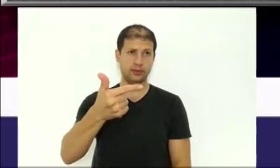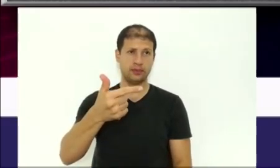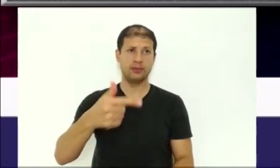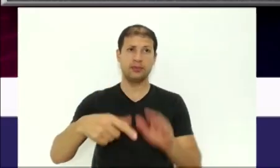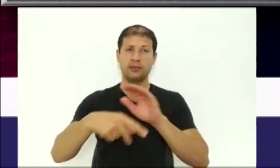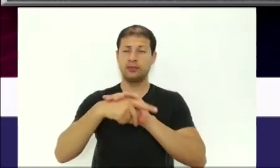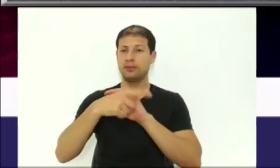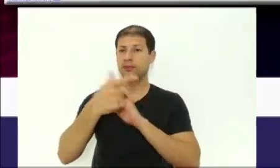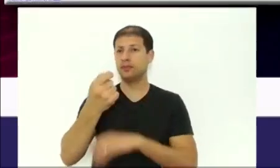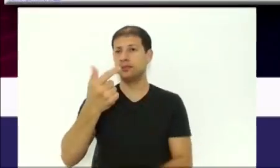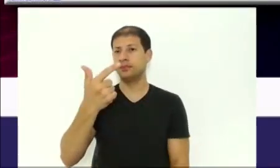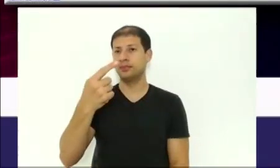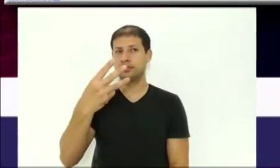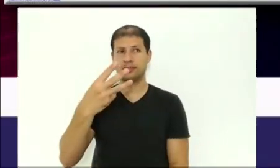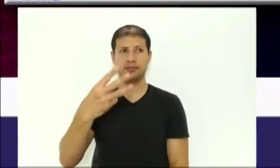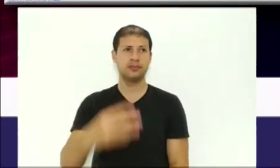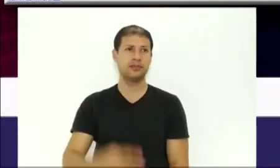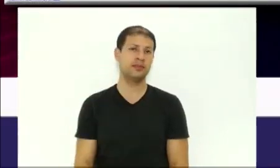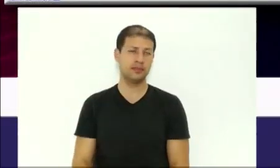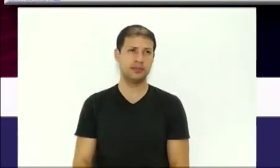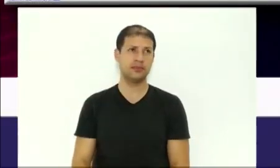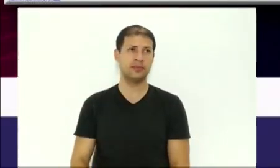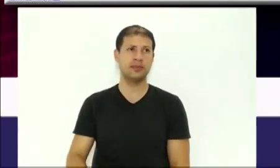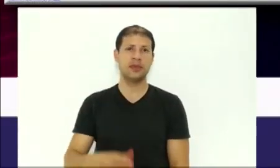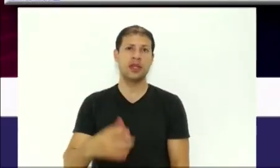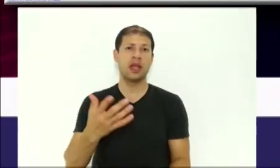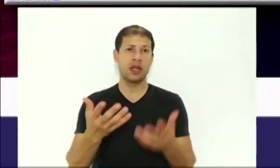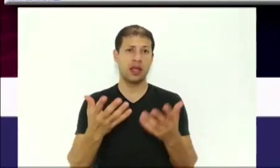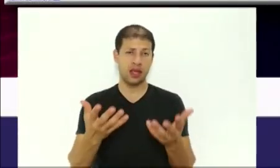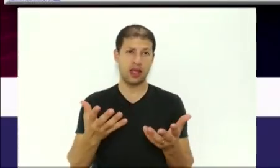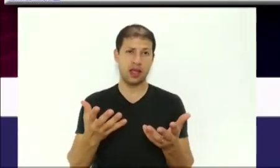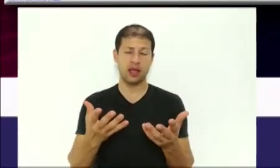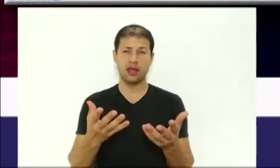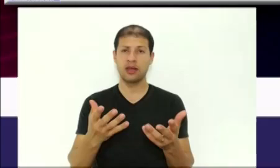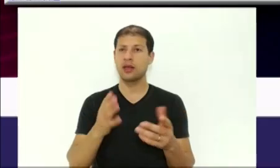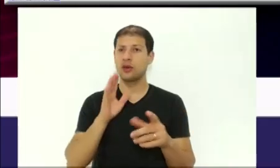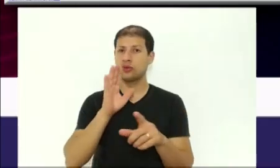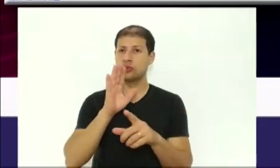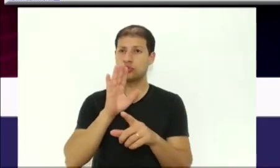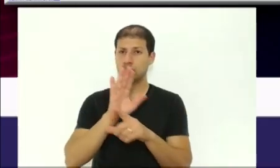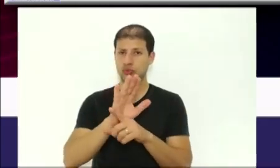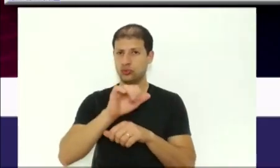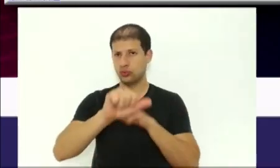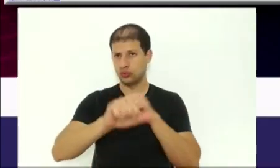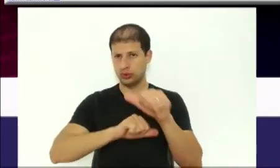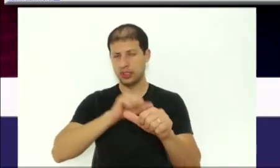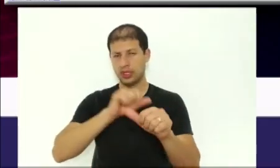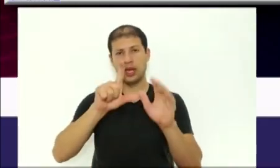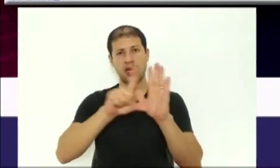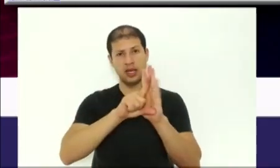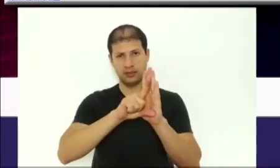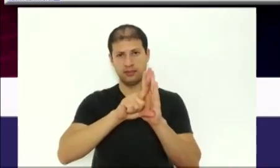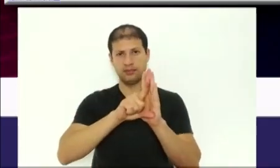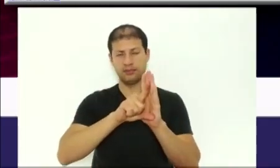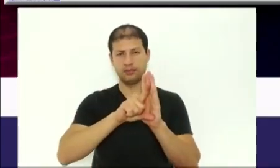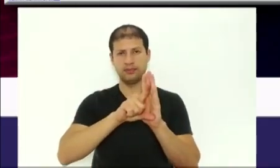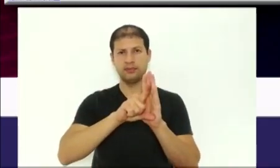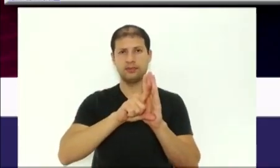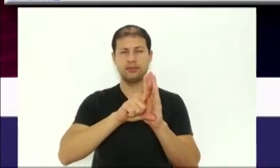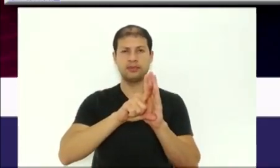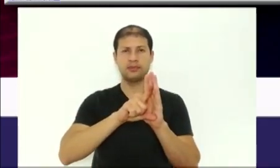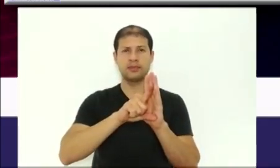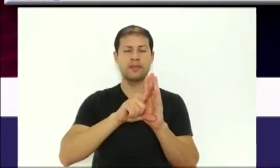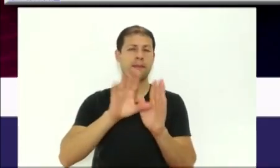2023, e ele tem a pretensão aí de fazer uma alteração em uma lei, tá? Antes